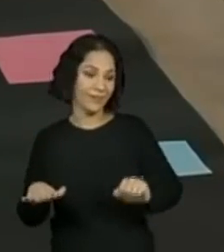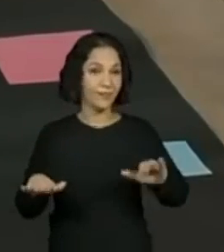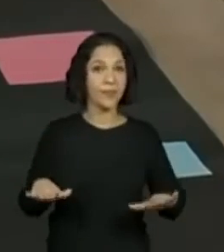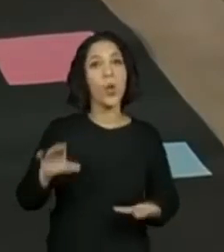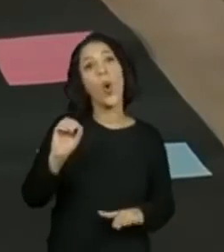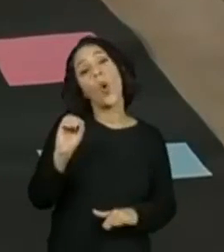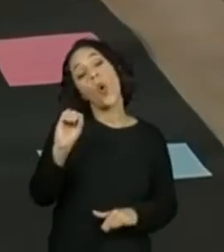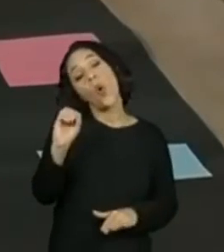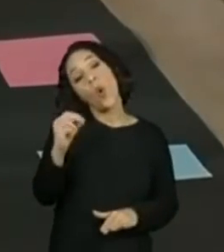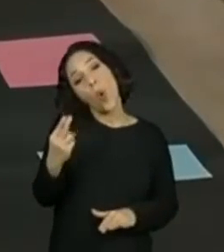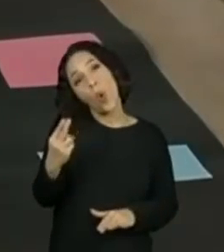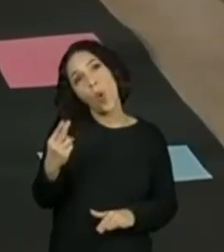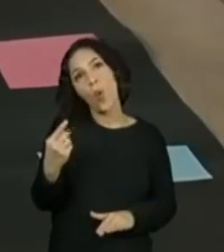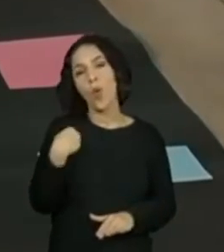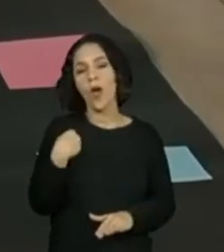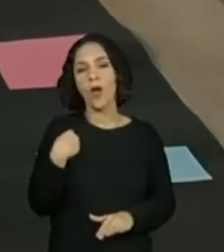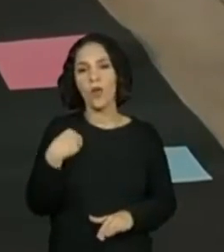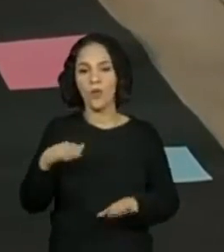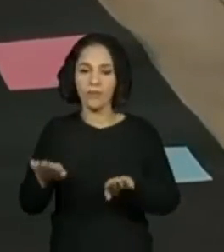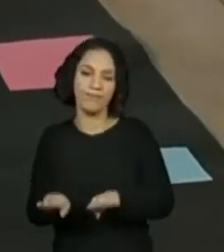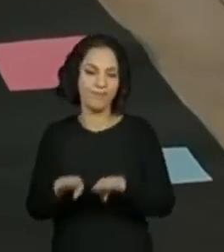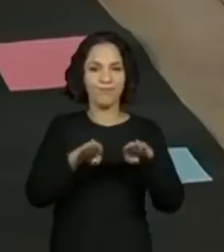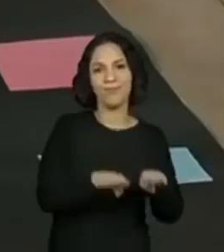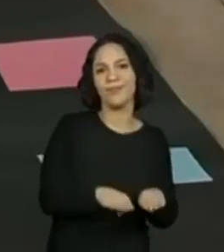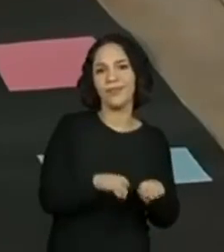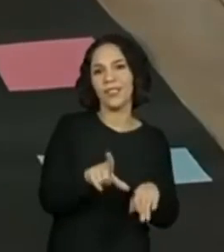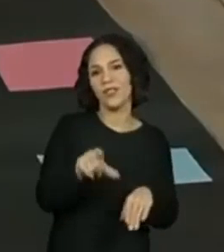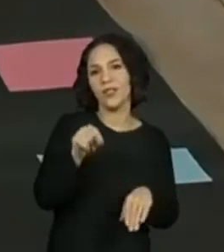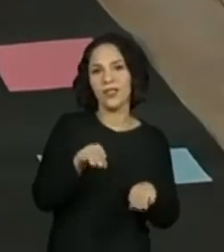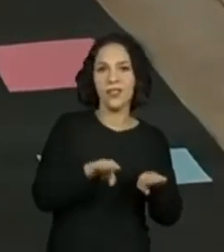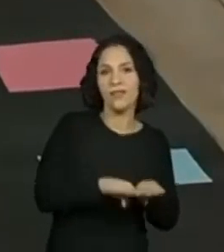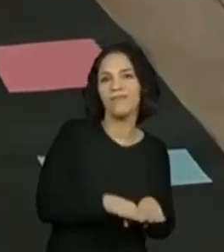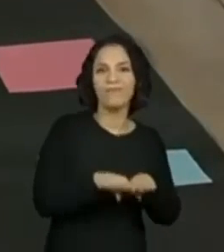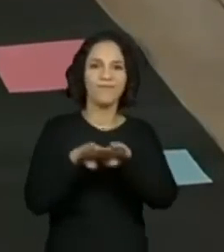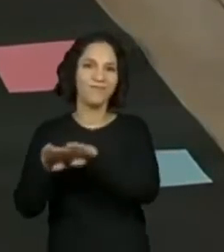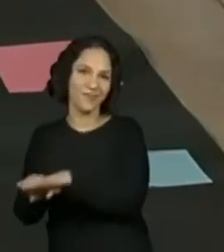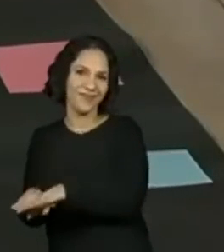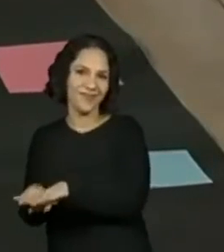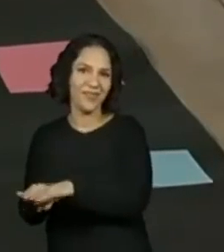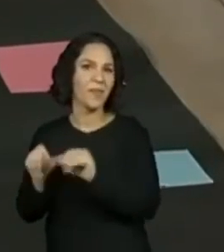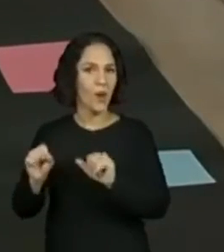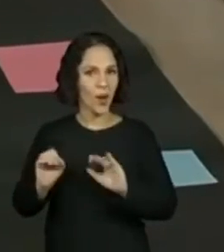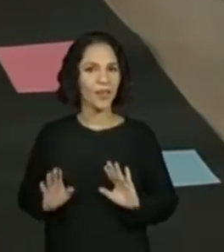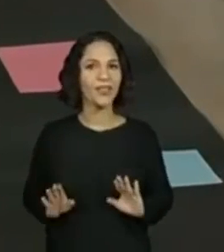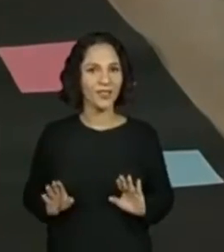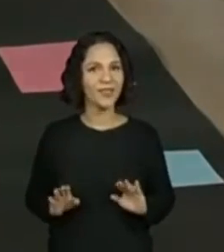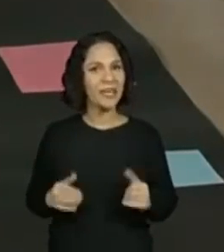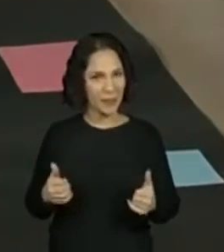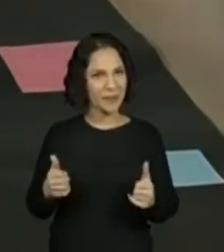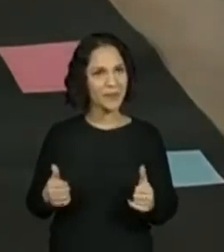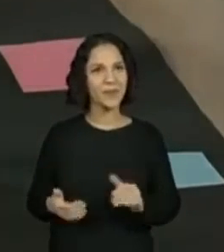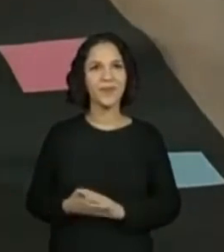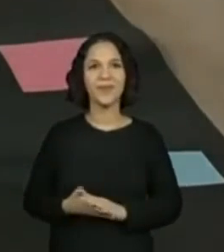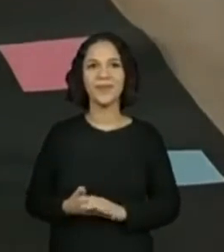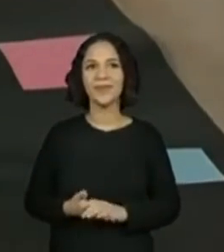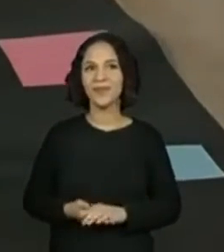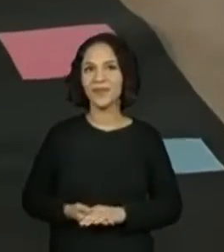então, eu pulo em um e depois no outro, tá?